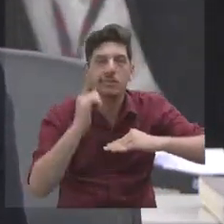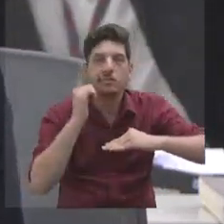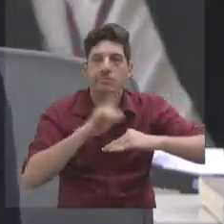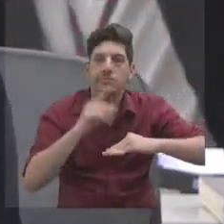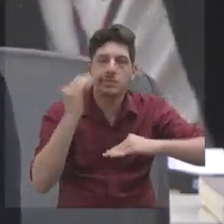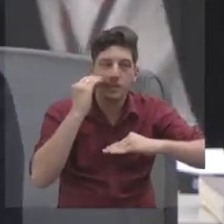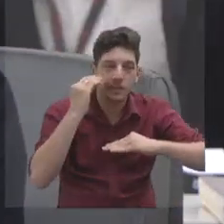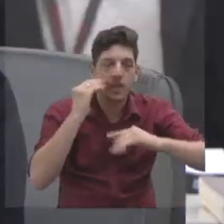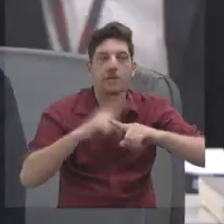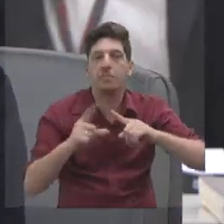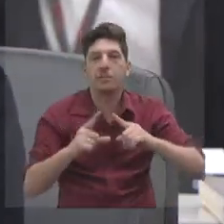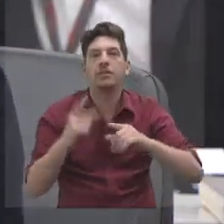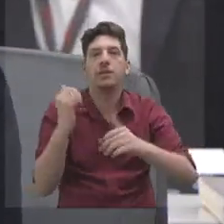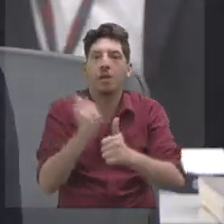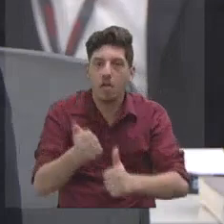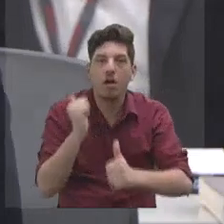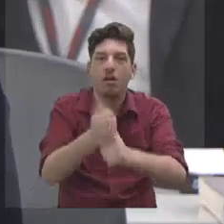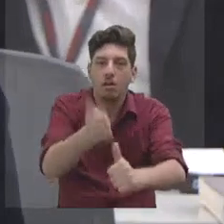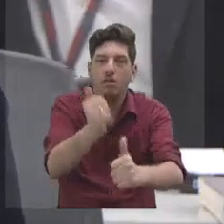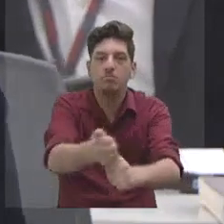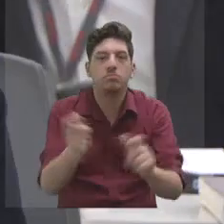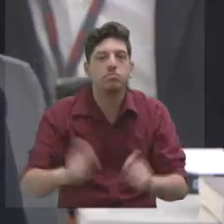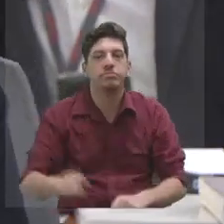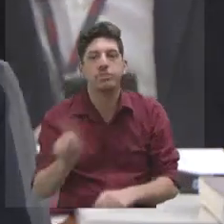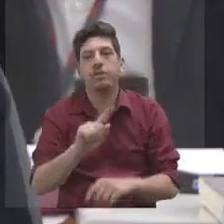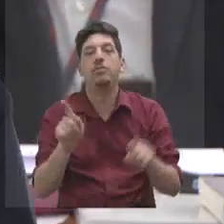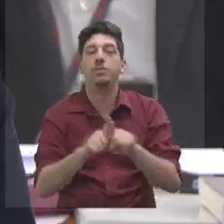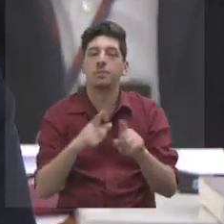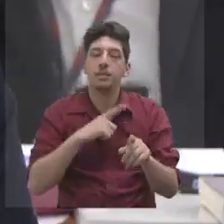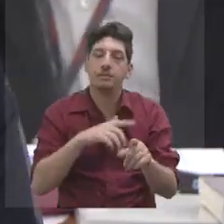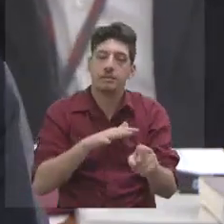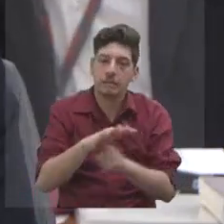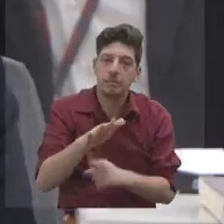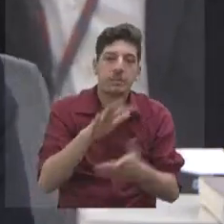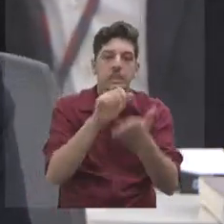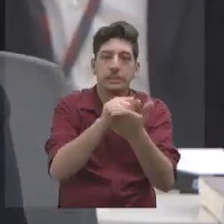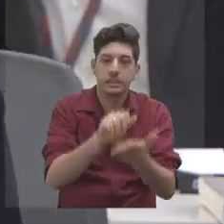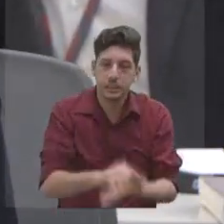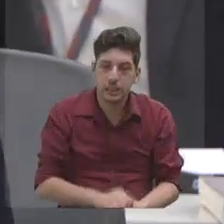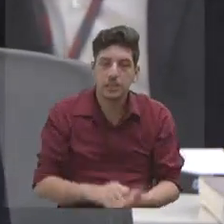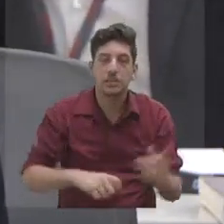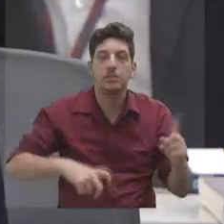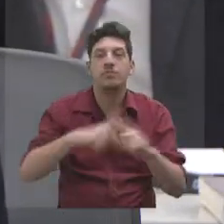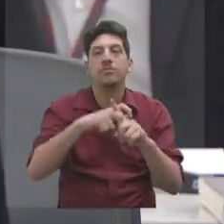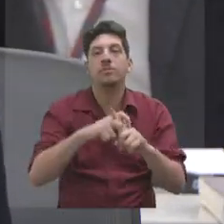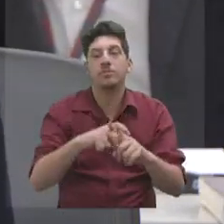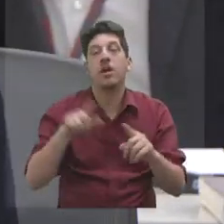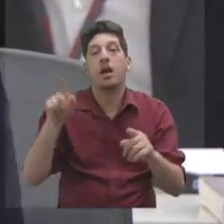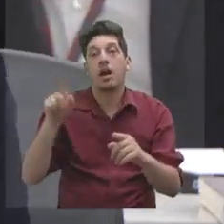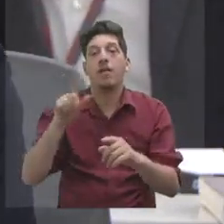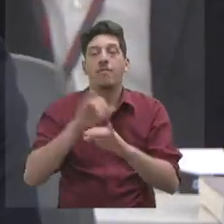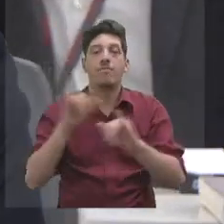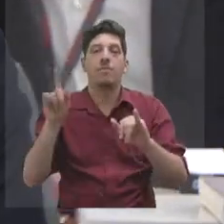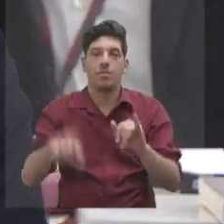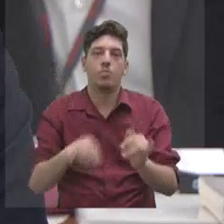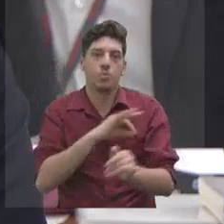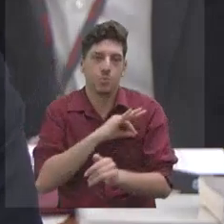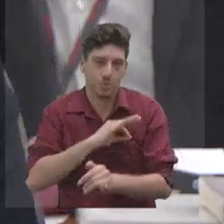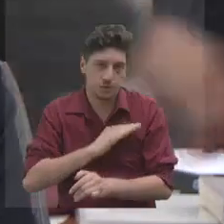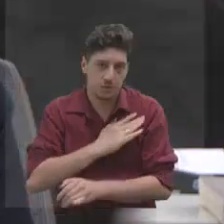teve ação do Ministério Público várias demandas e registros né é infelizmente de acidentes da Polícia Militar no trecho né